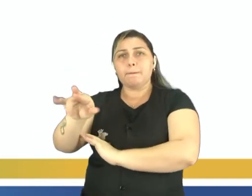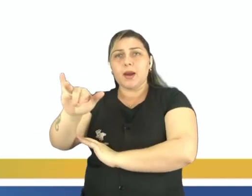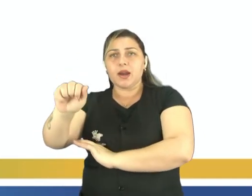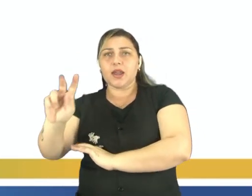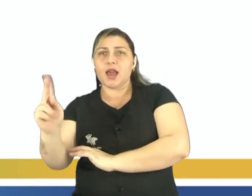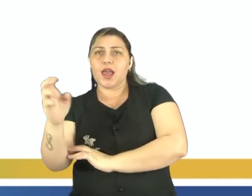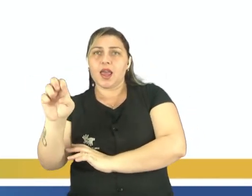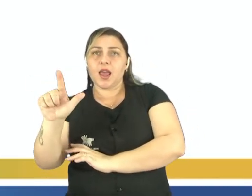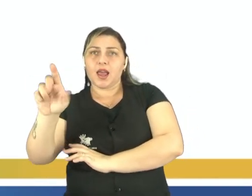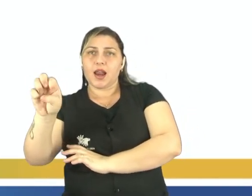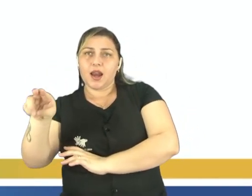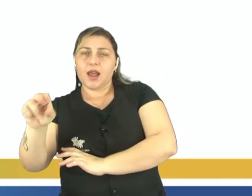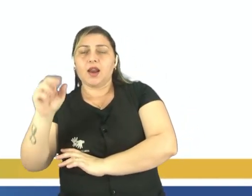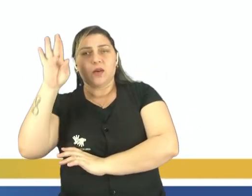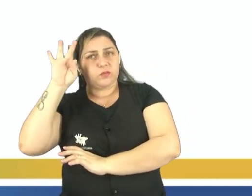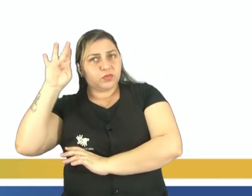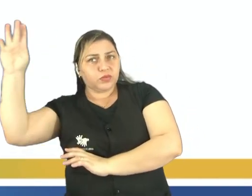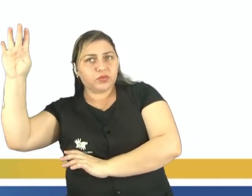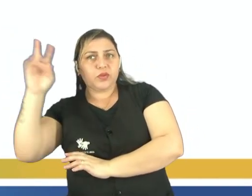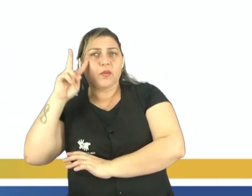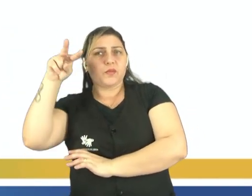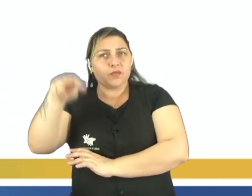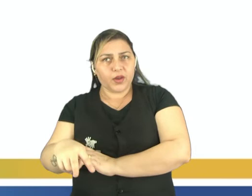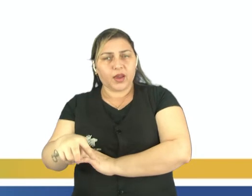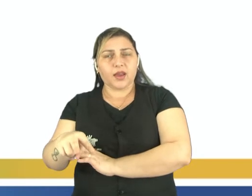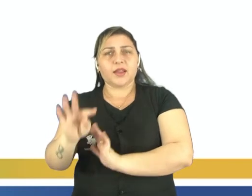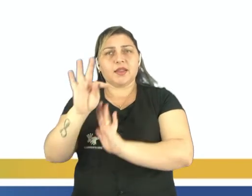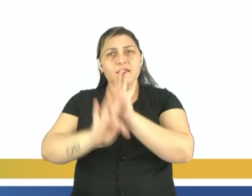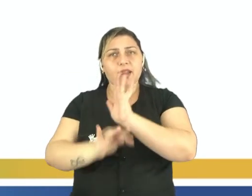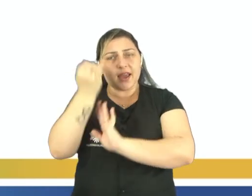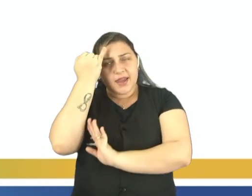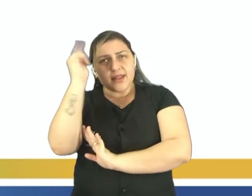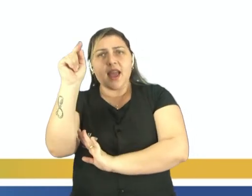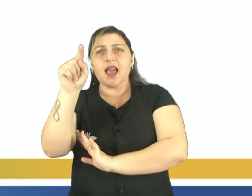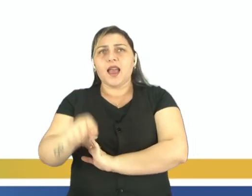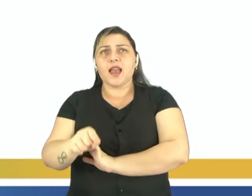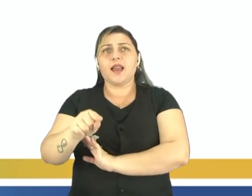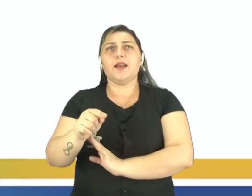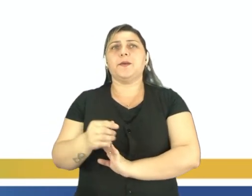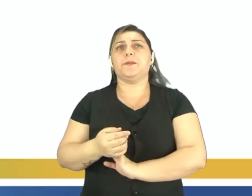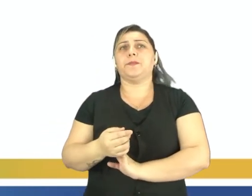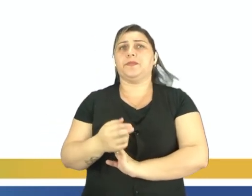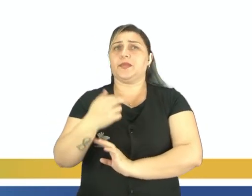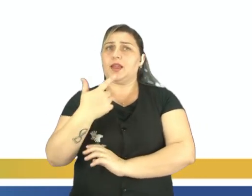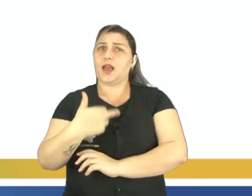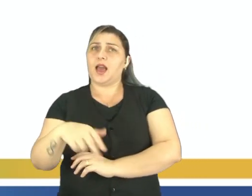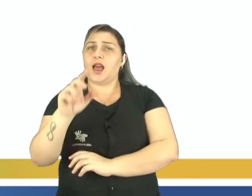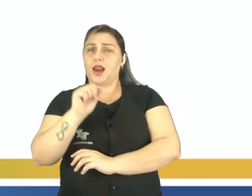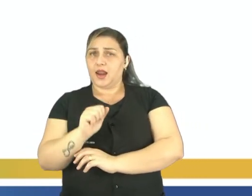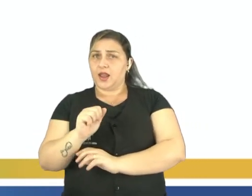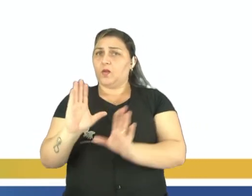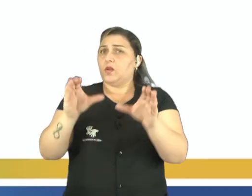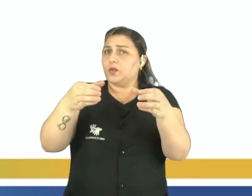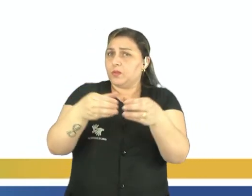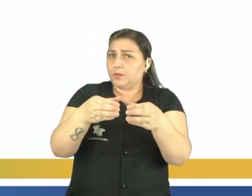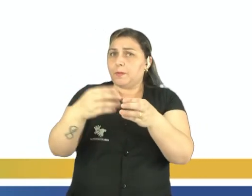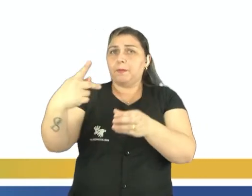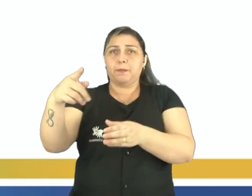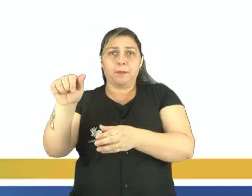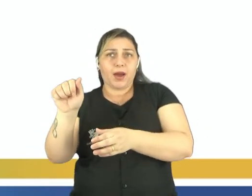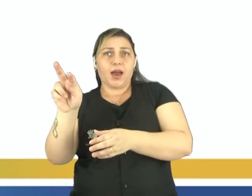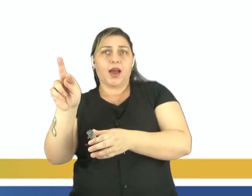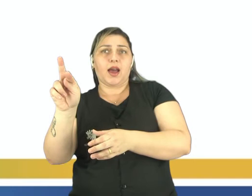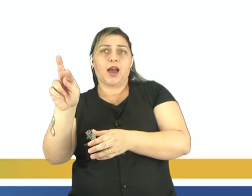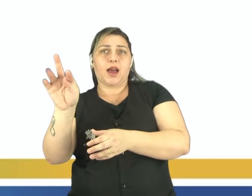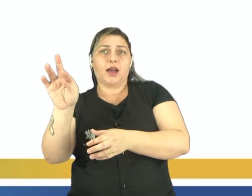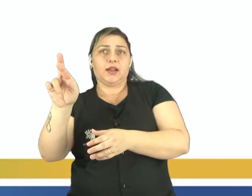vamos identificar a tese no texto? Será que a ideia que ela defende é: a língua é patrimônio de uma coletividade? Será